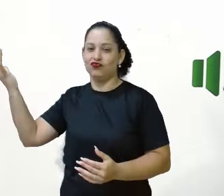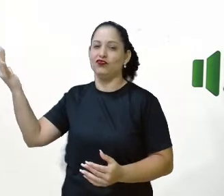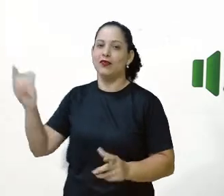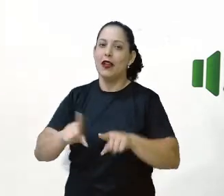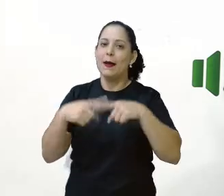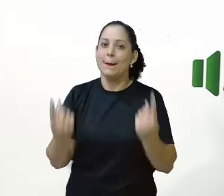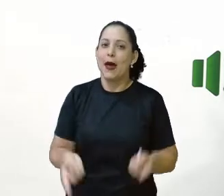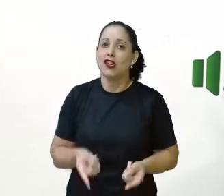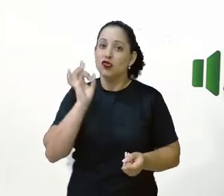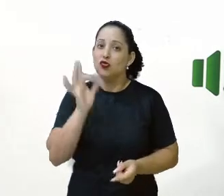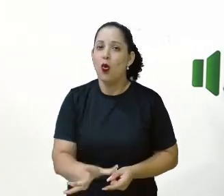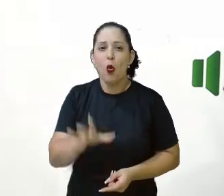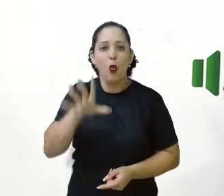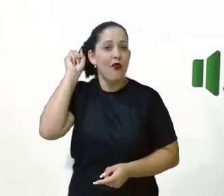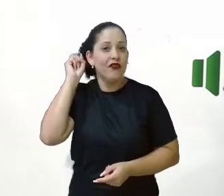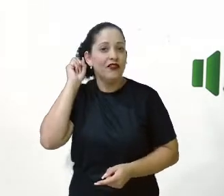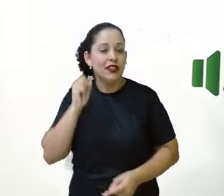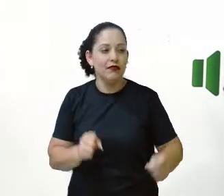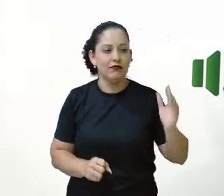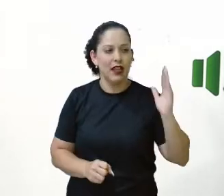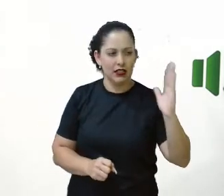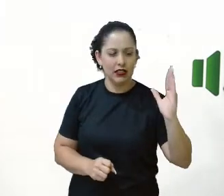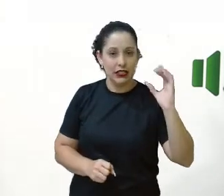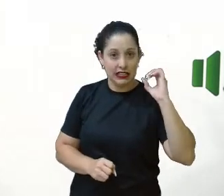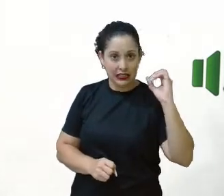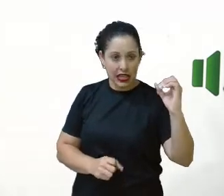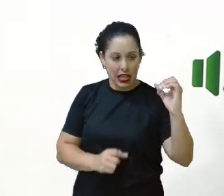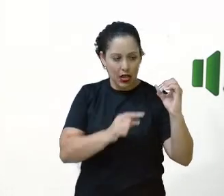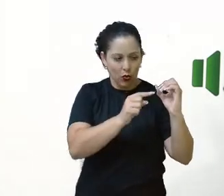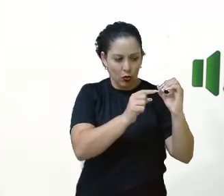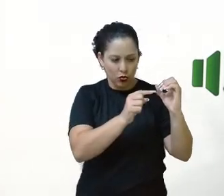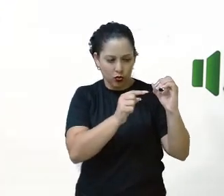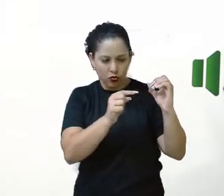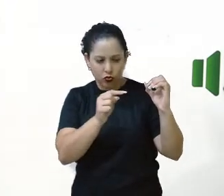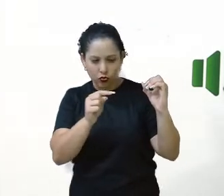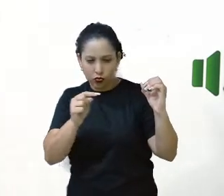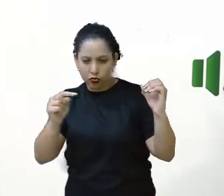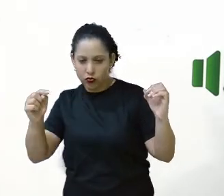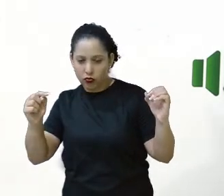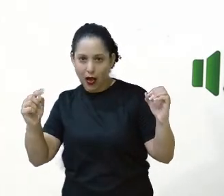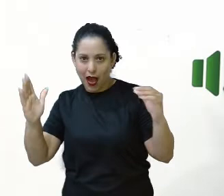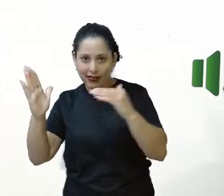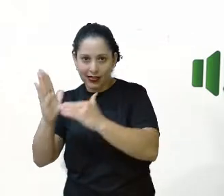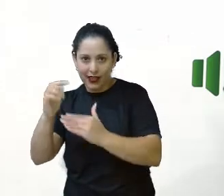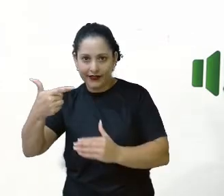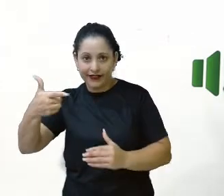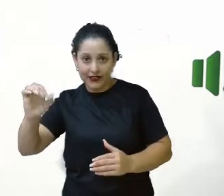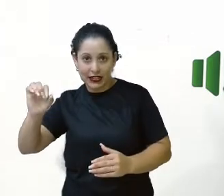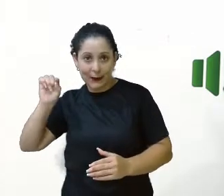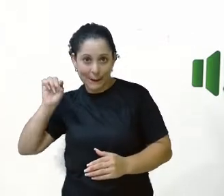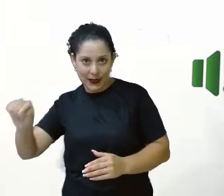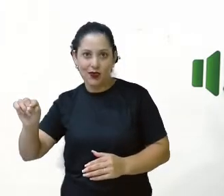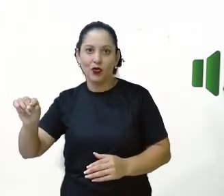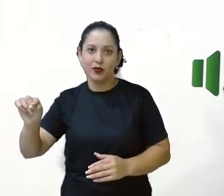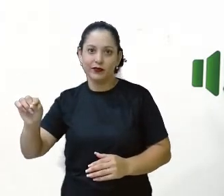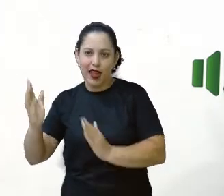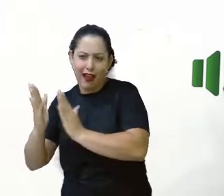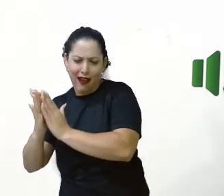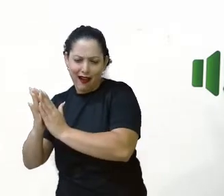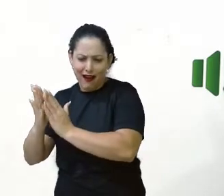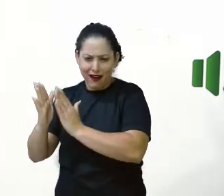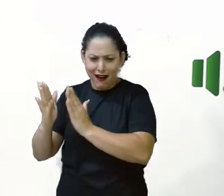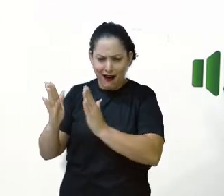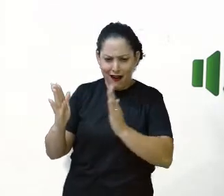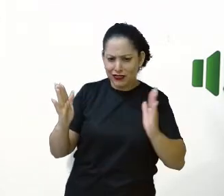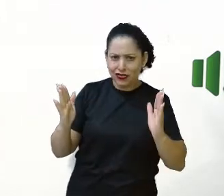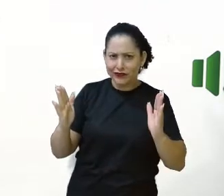só ouve na frequência entre 20 e 20 mil. Abaixo de 20 Hz, a gente